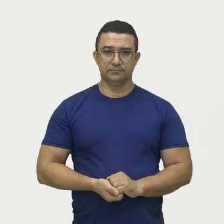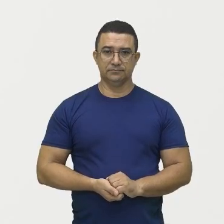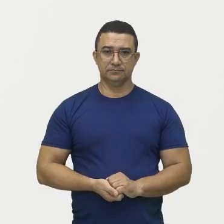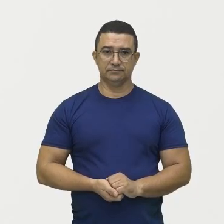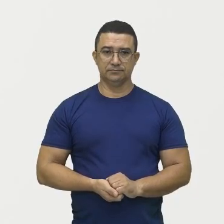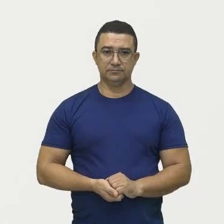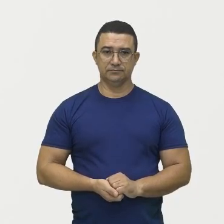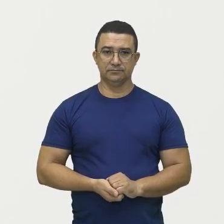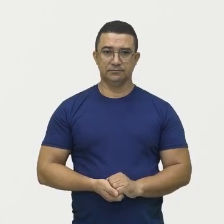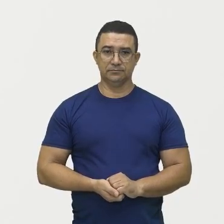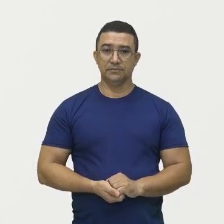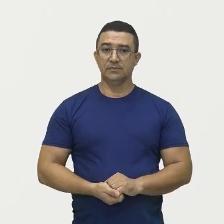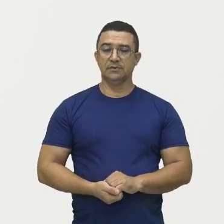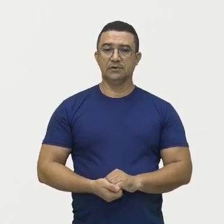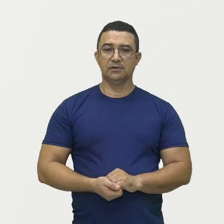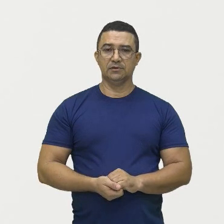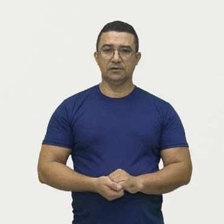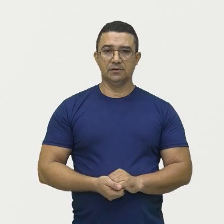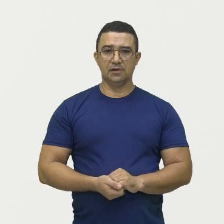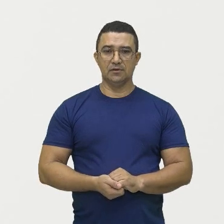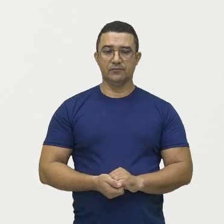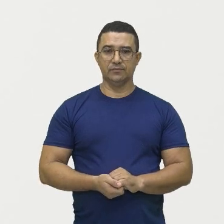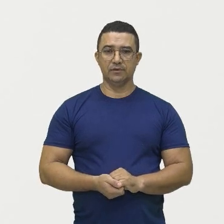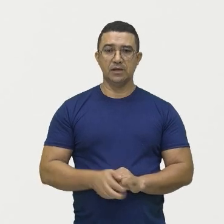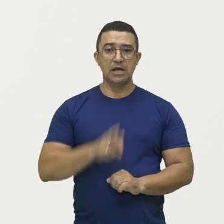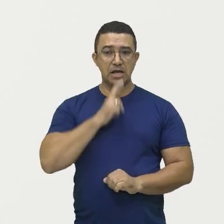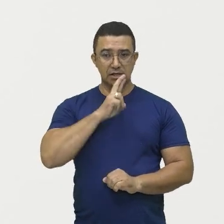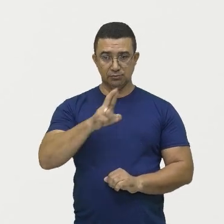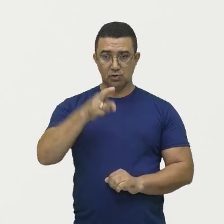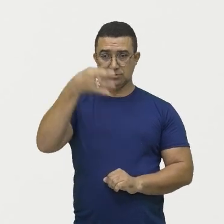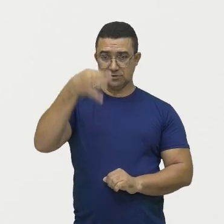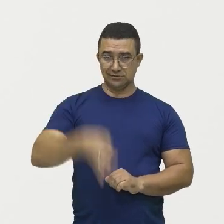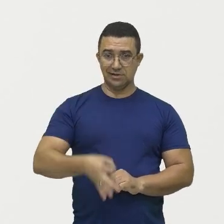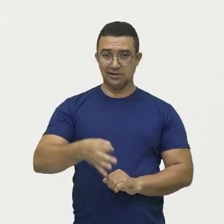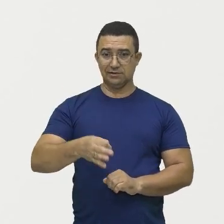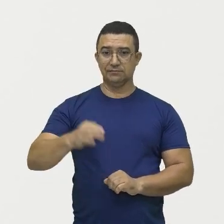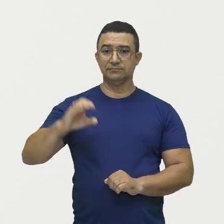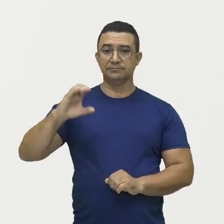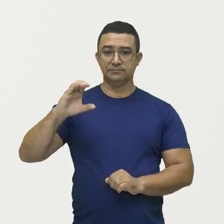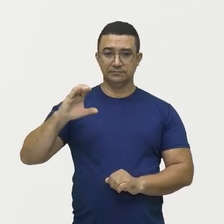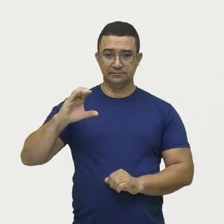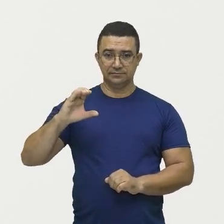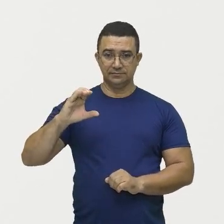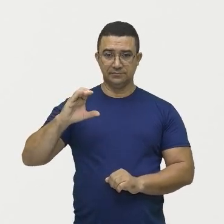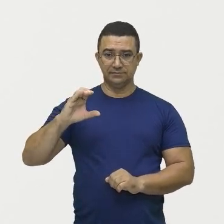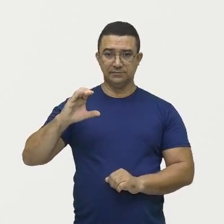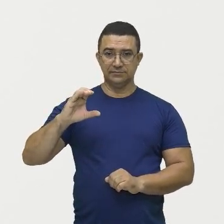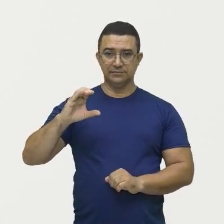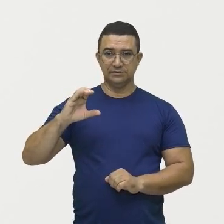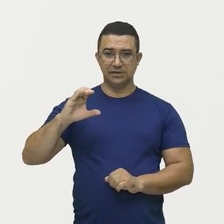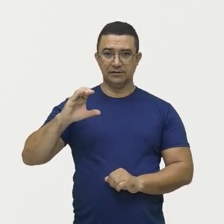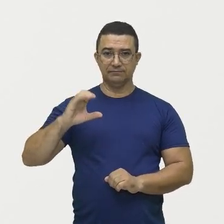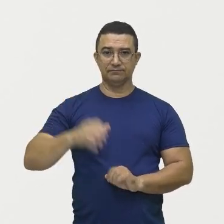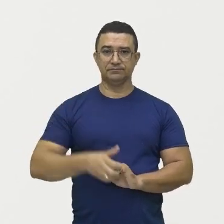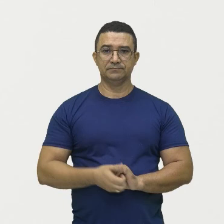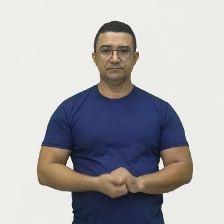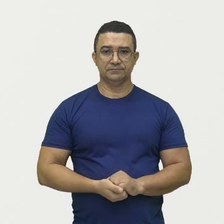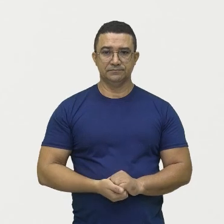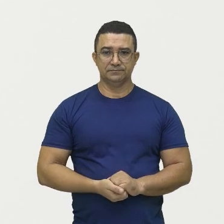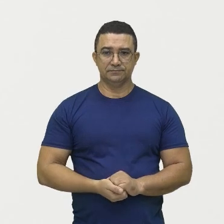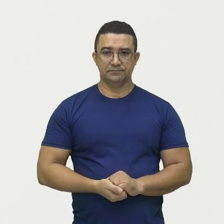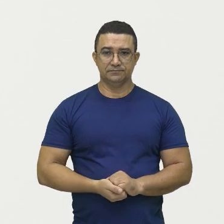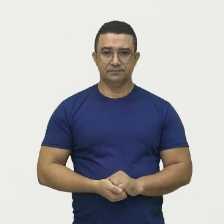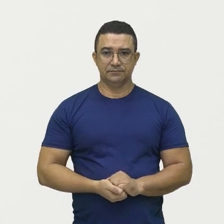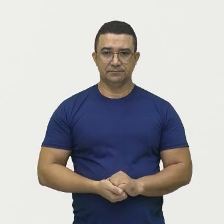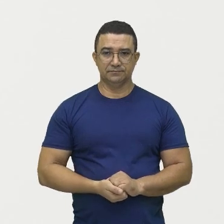Na questão 4, então, vou mostrar a resposta correta. Olha só, resposta de correta, né, letra C.